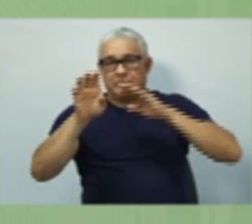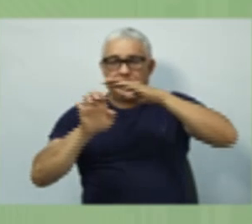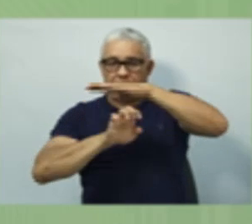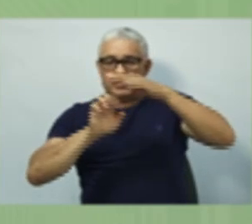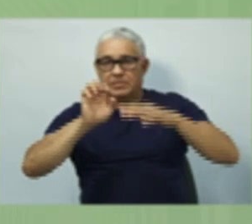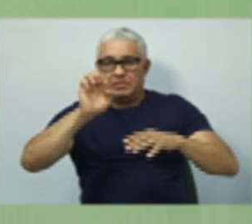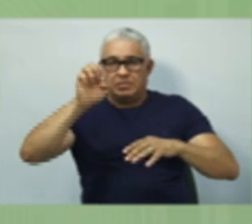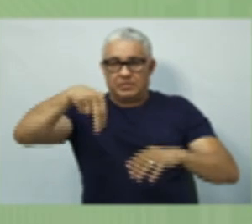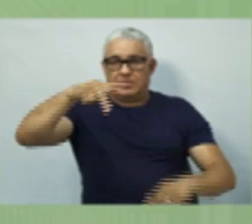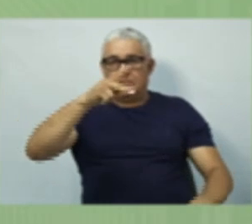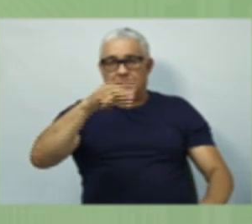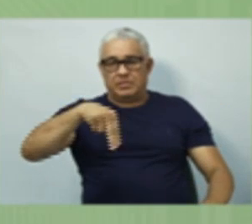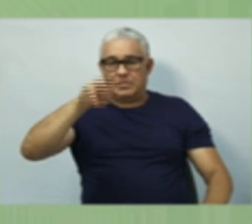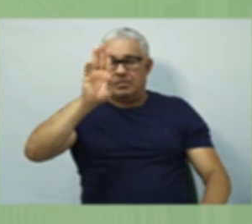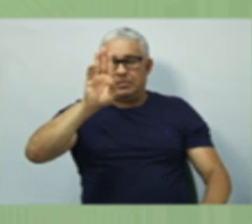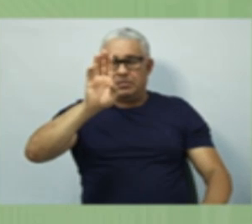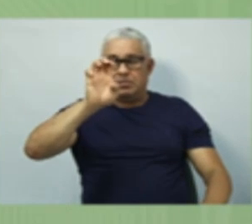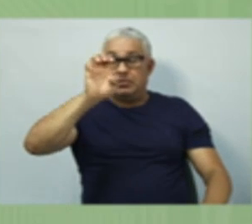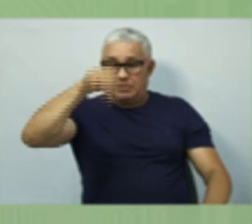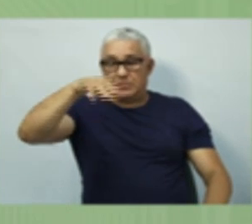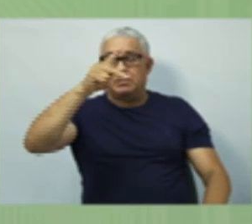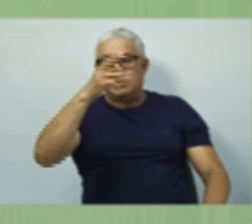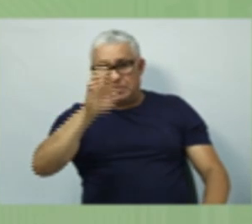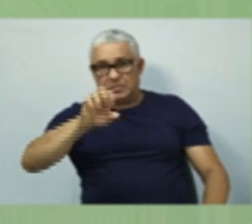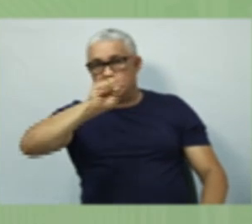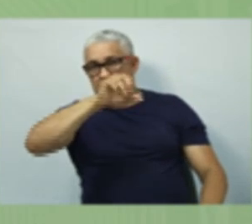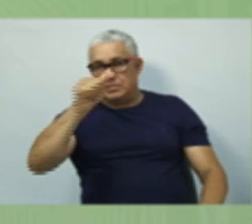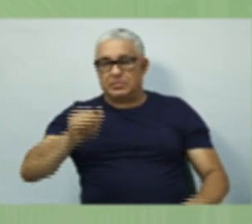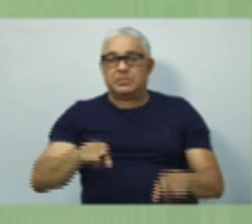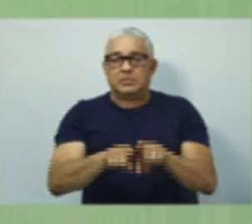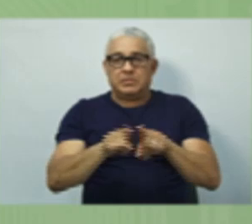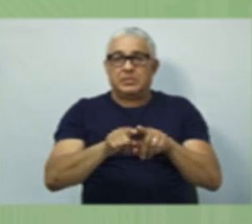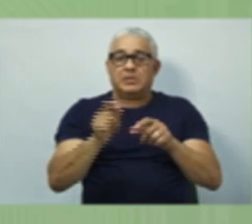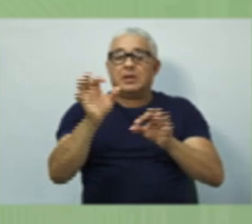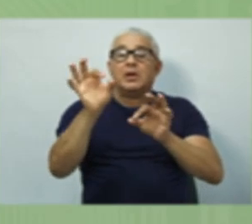de organização. Organização é um sistema